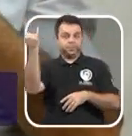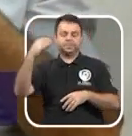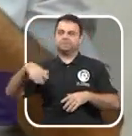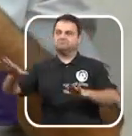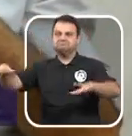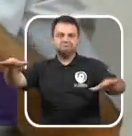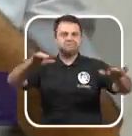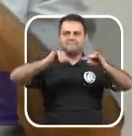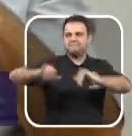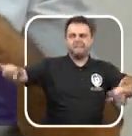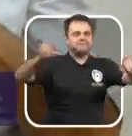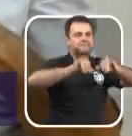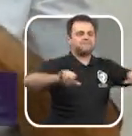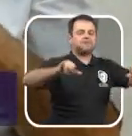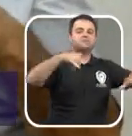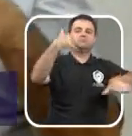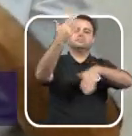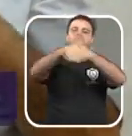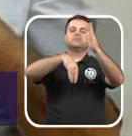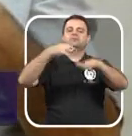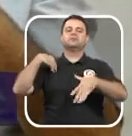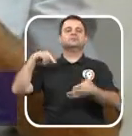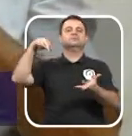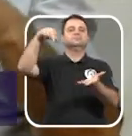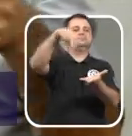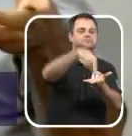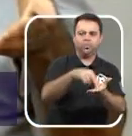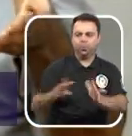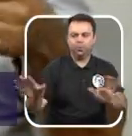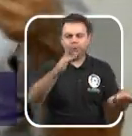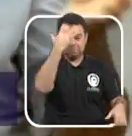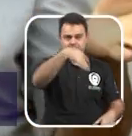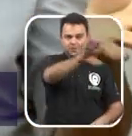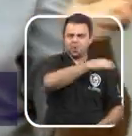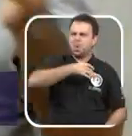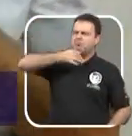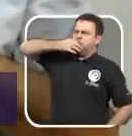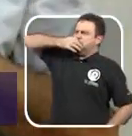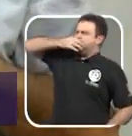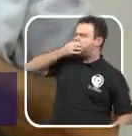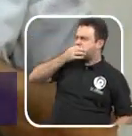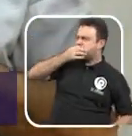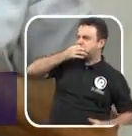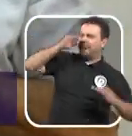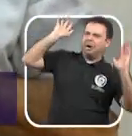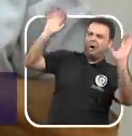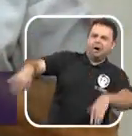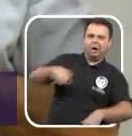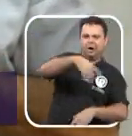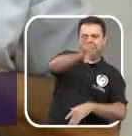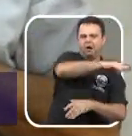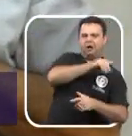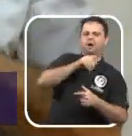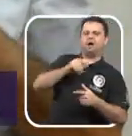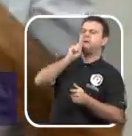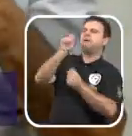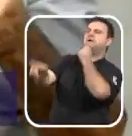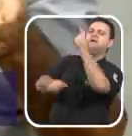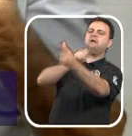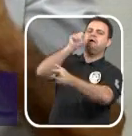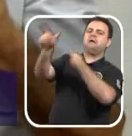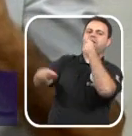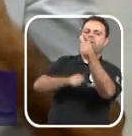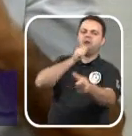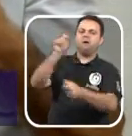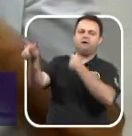ali, teve uma manifestação, uma panfletagem explicando para as pessoas por que estava tendo aquela manifestação. E aí as